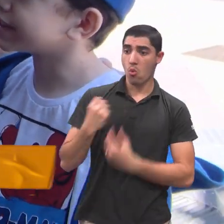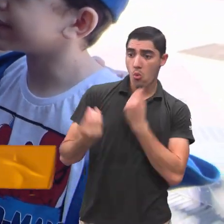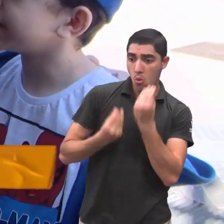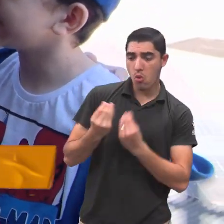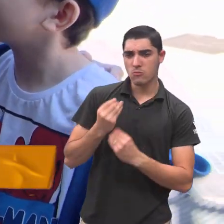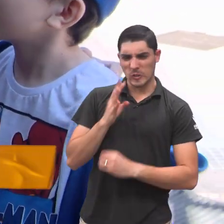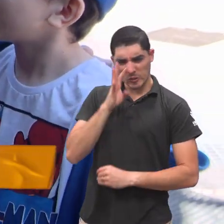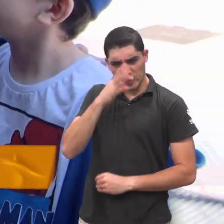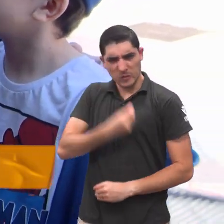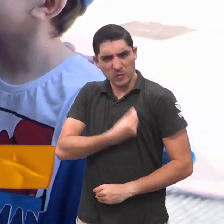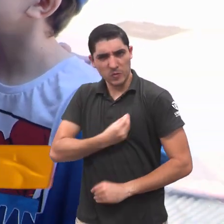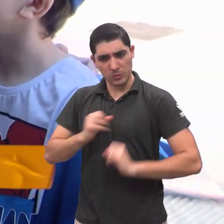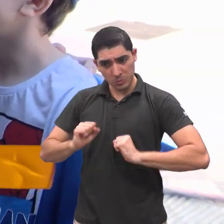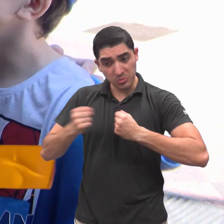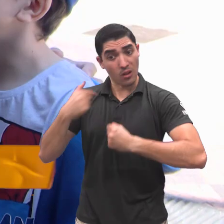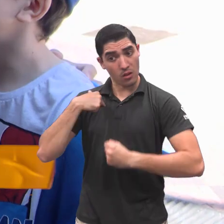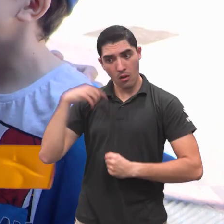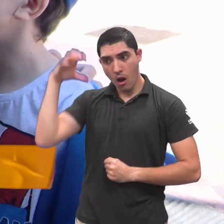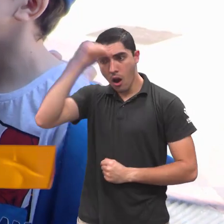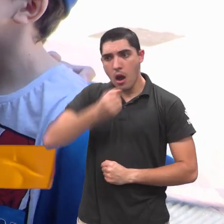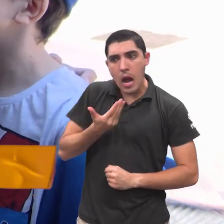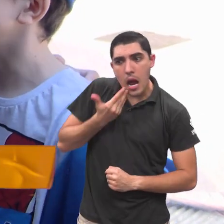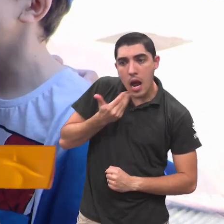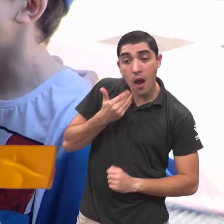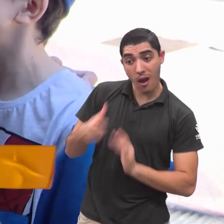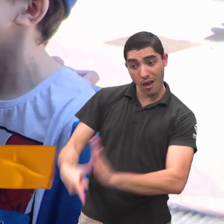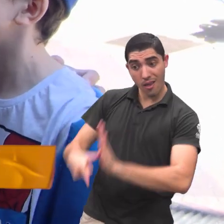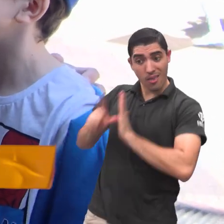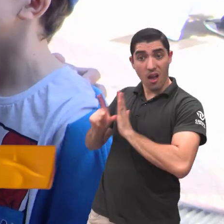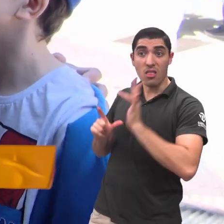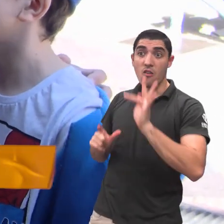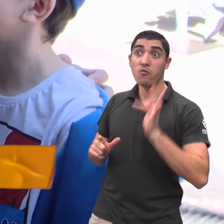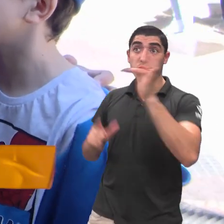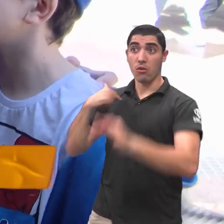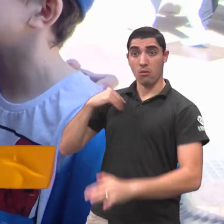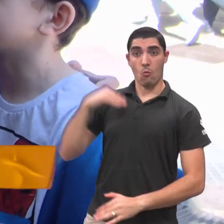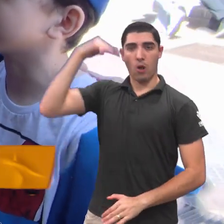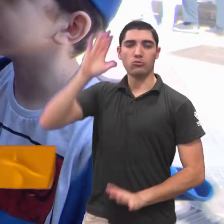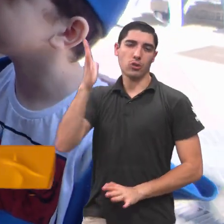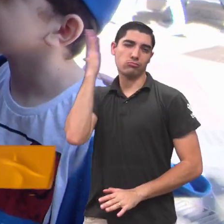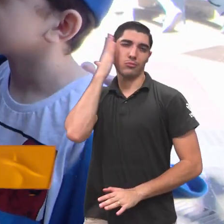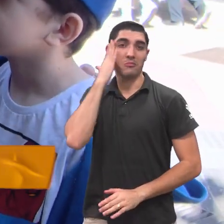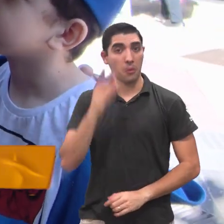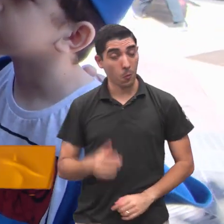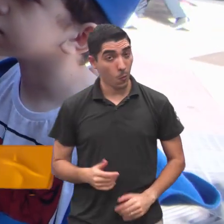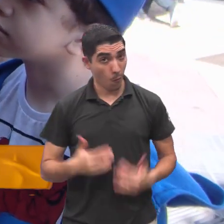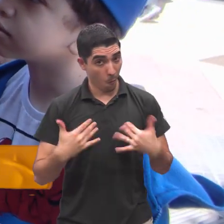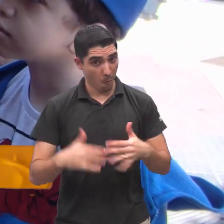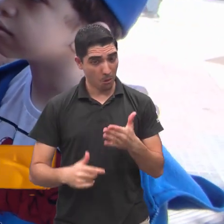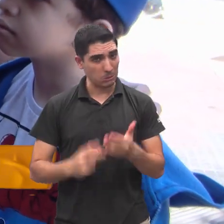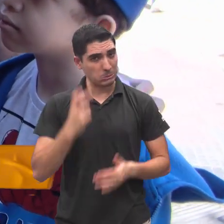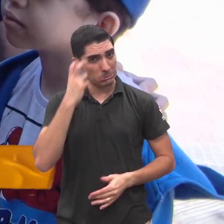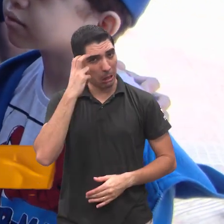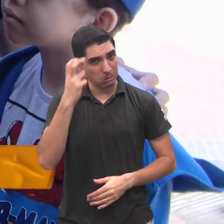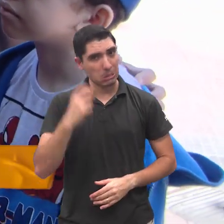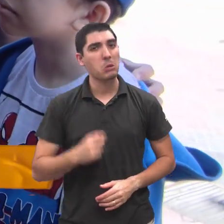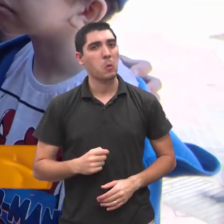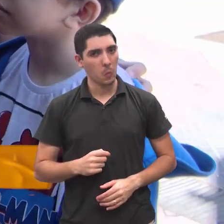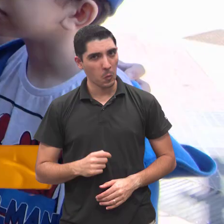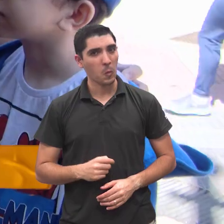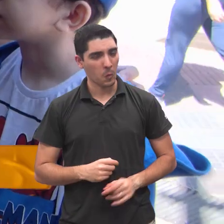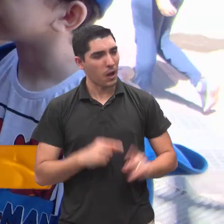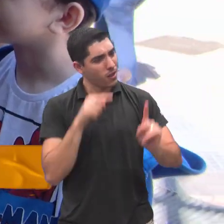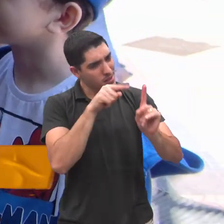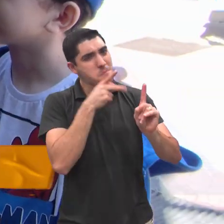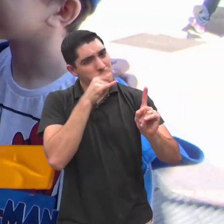possa fazer. Aí pelo menos eu vou estar aprendendo alguma coisa, muito antes, né, do que quando eu crescer. Olha, essa criança aqui é diferenciada, hein?